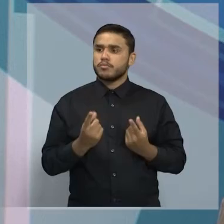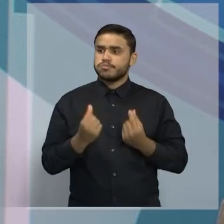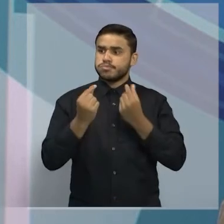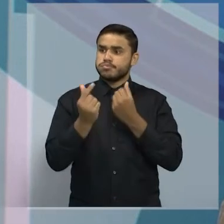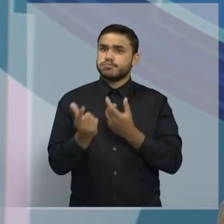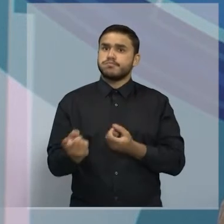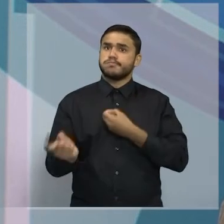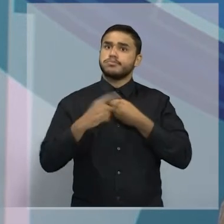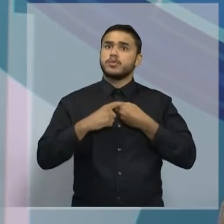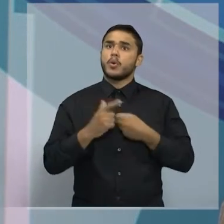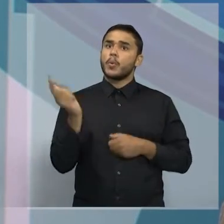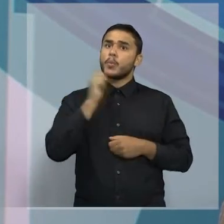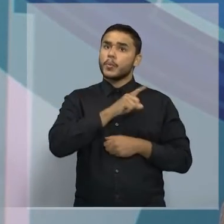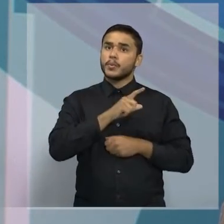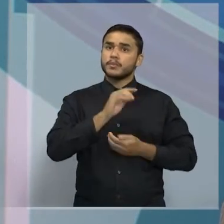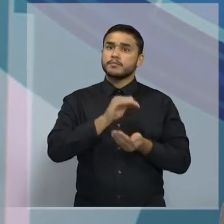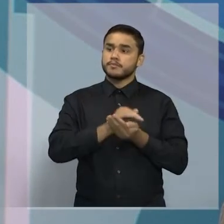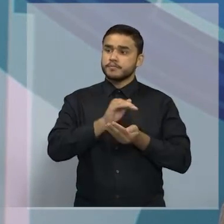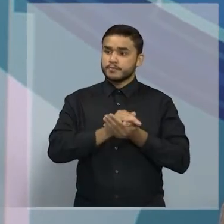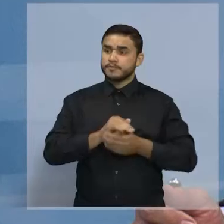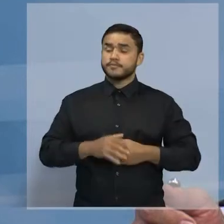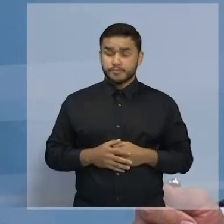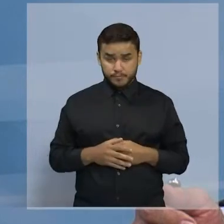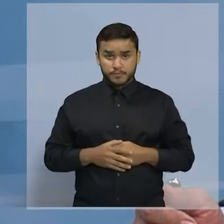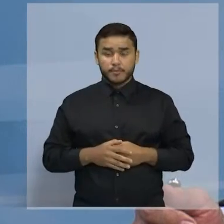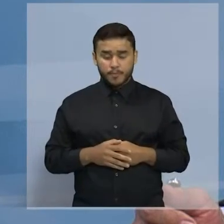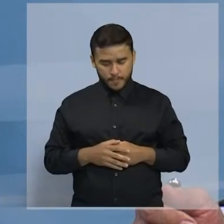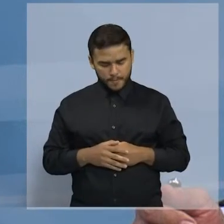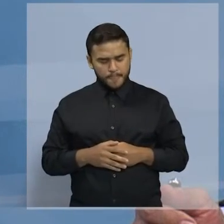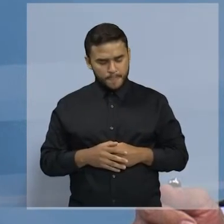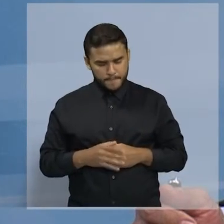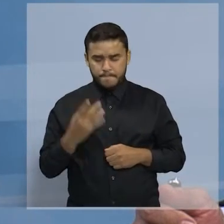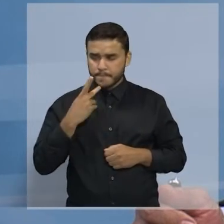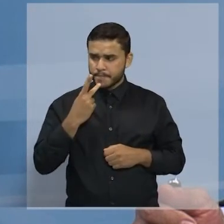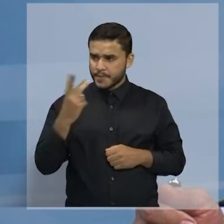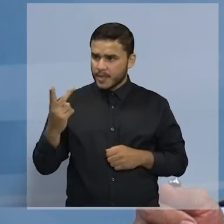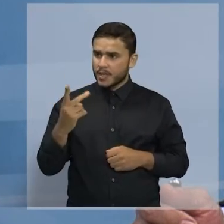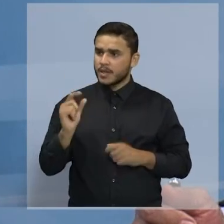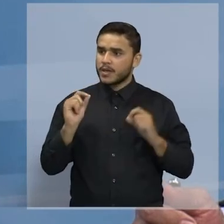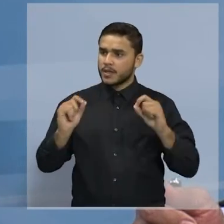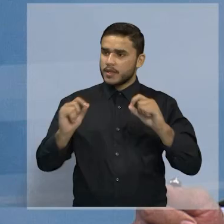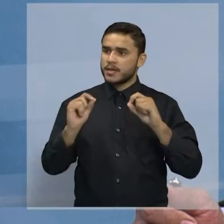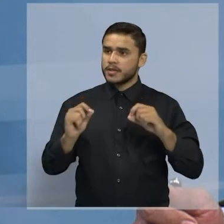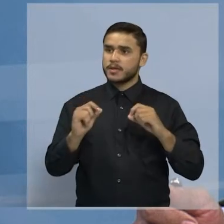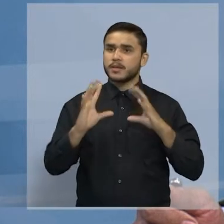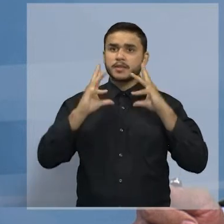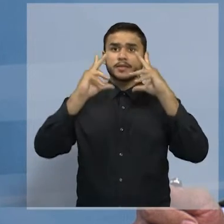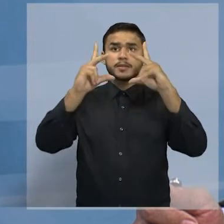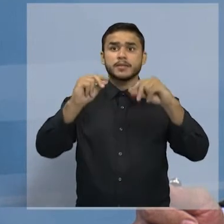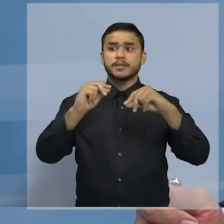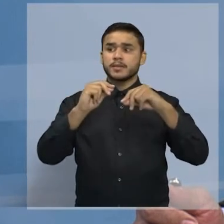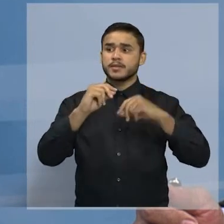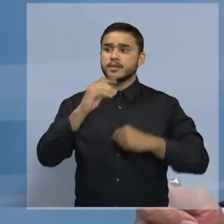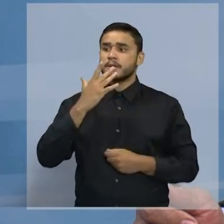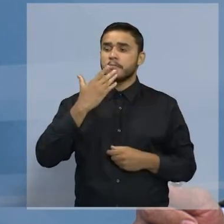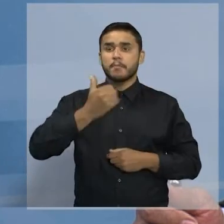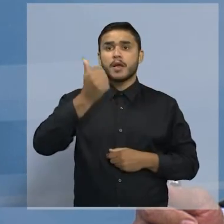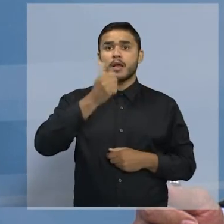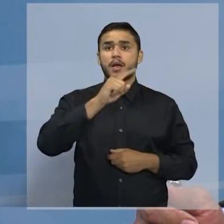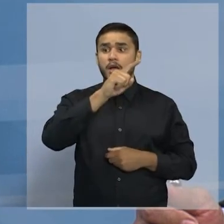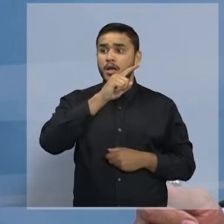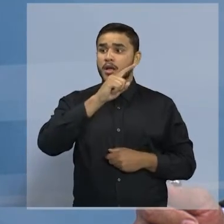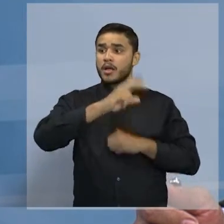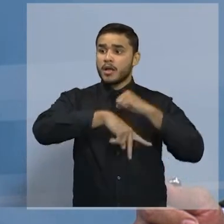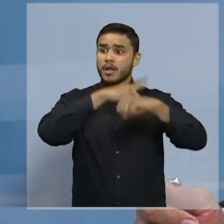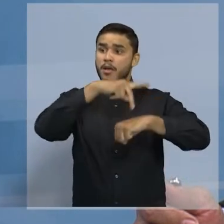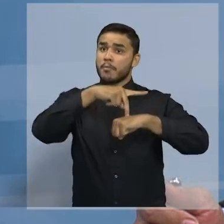um bom recurso, um bom retorno das poupanças. E eu estou falando de uma sociedade rica, com maior grau de escolaridade do que o Brasil. Eles estão